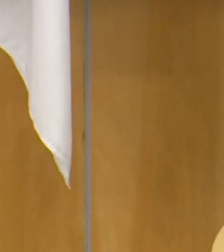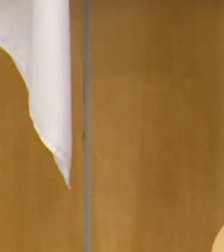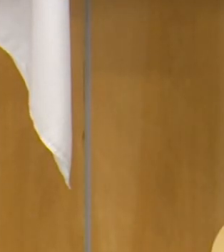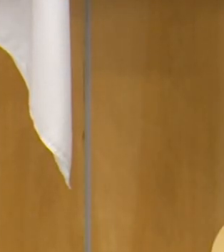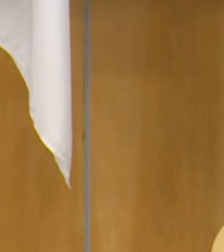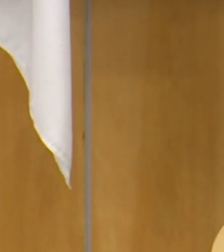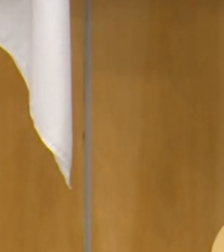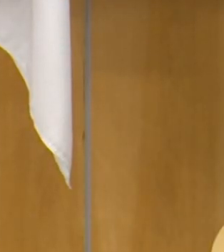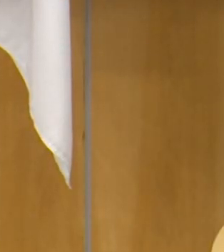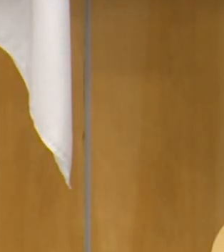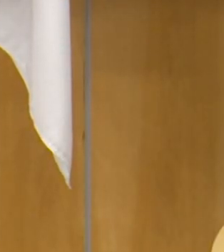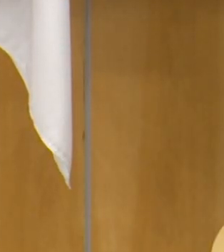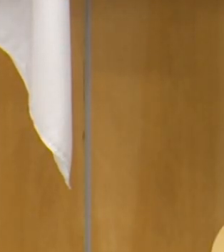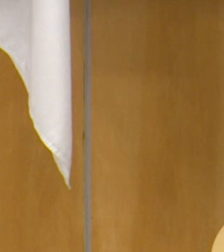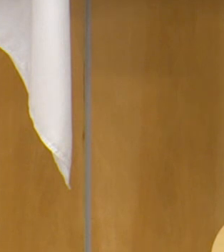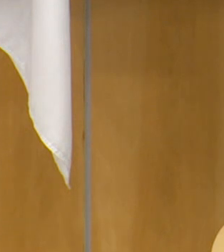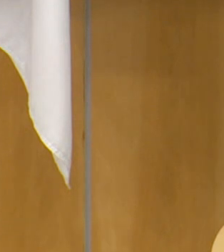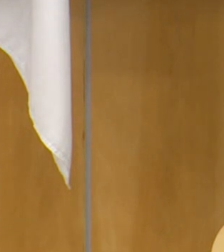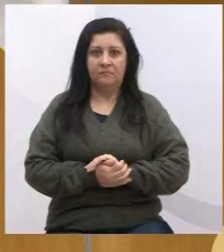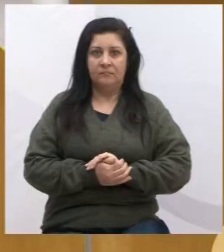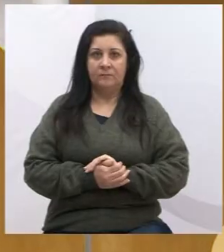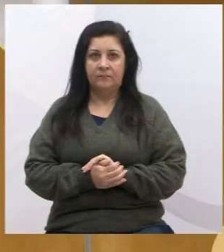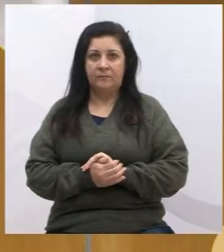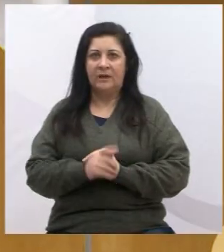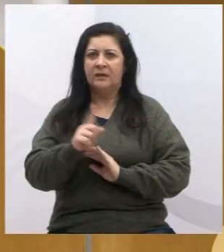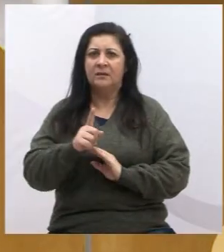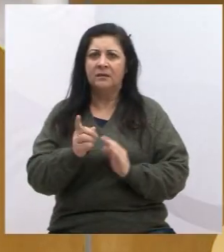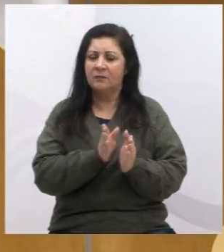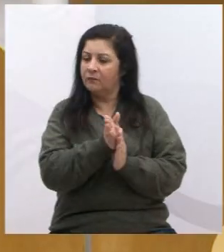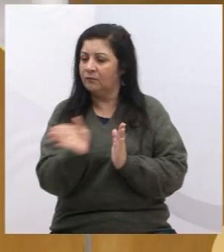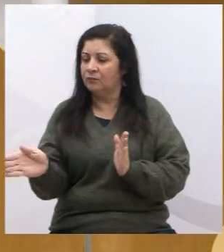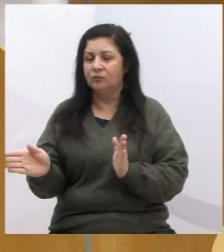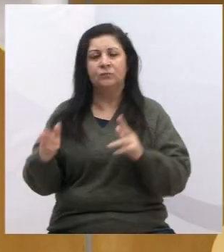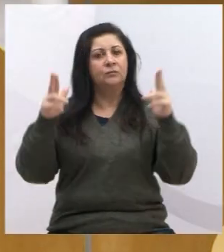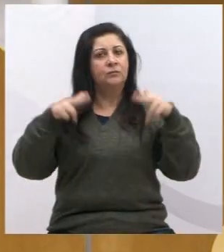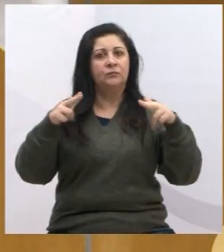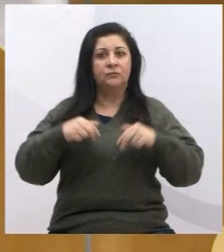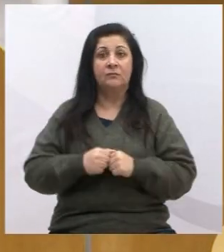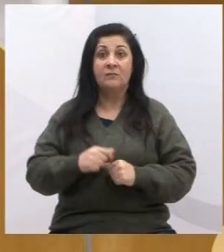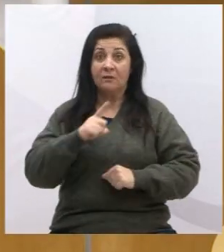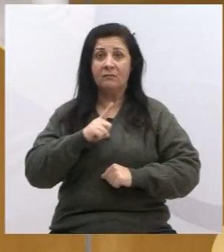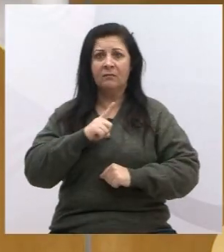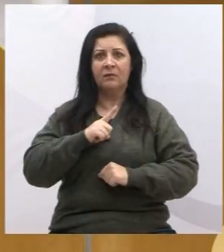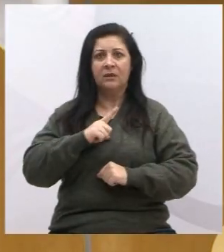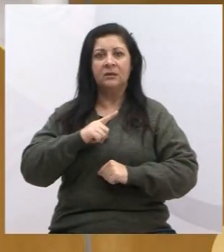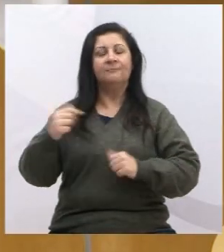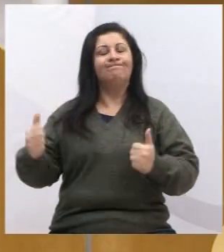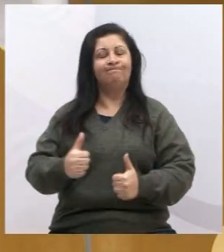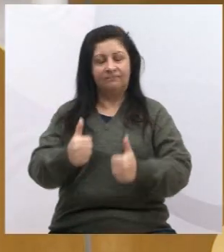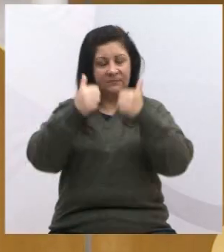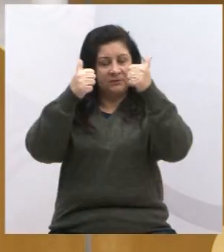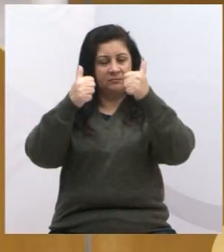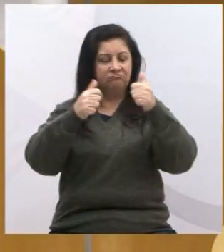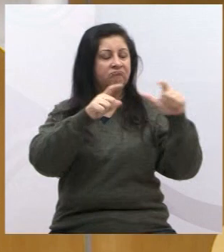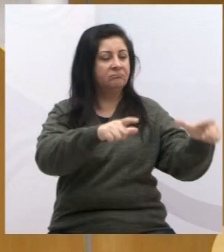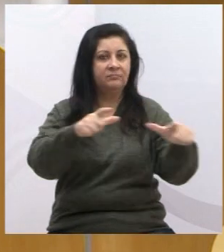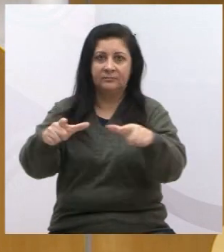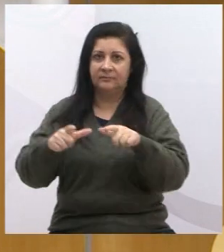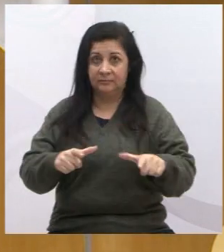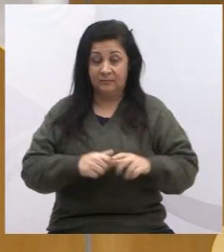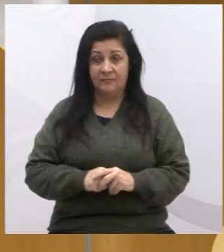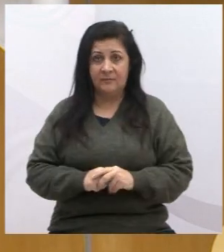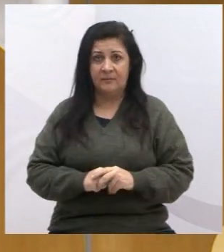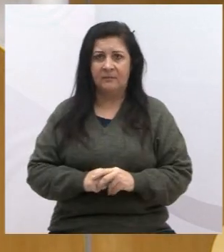deu. Não se desvie dela em nada, e você terá sucesso em qualquer lugar para onde for.